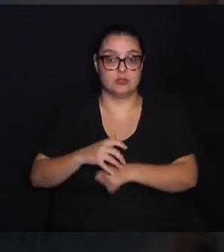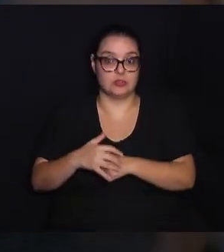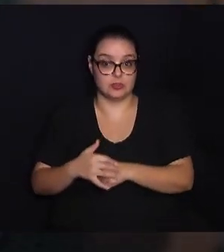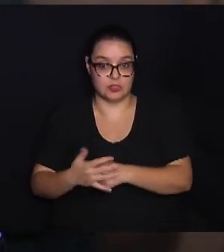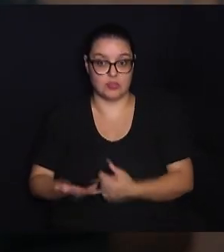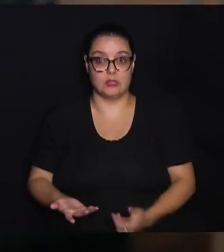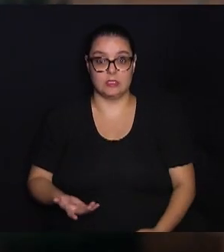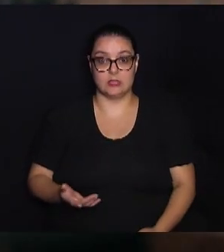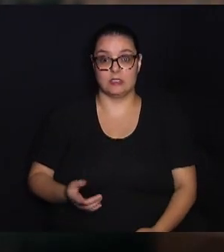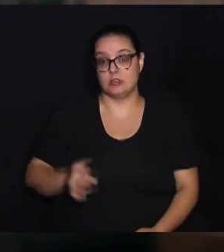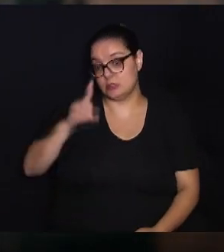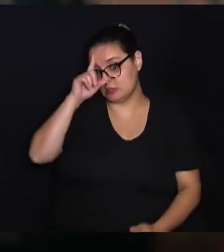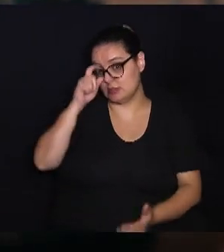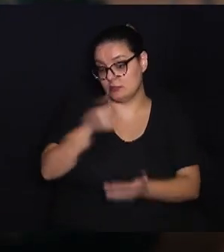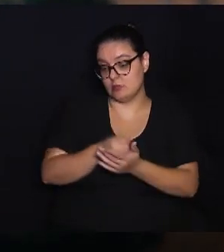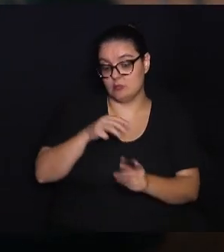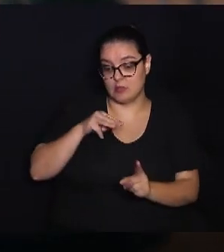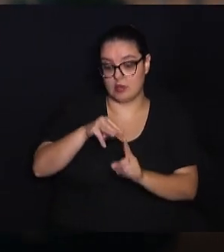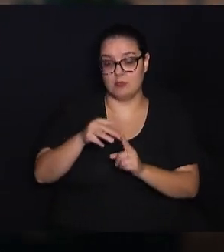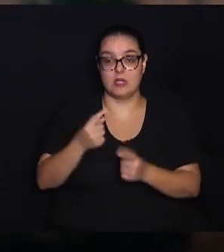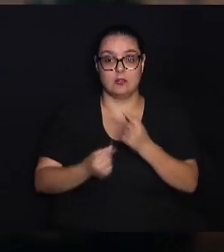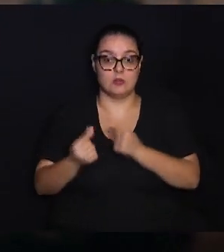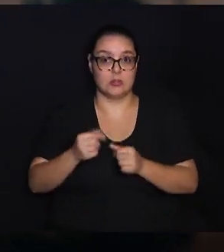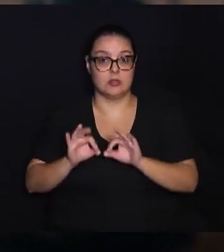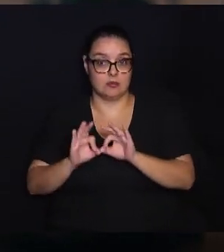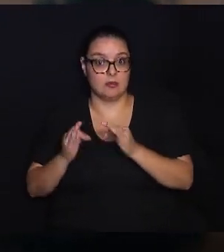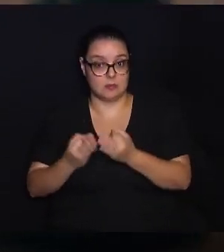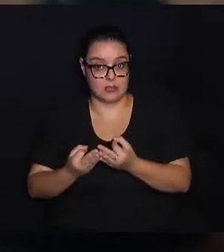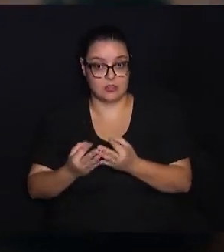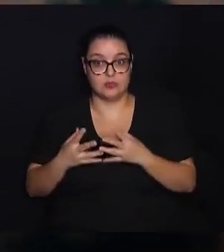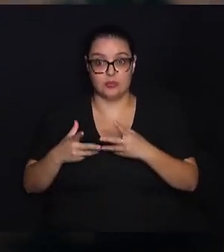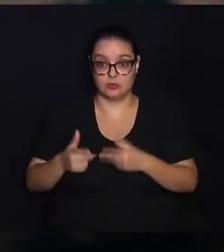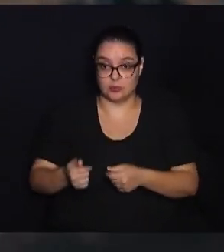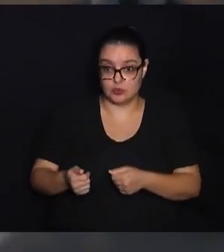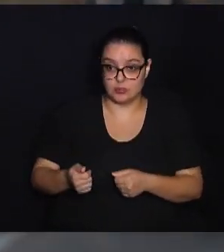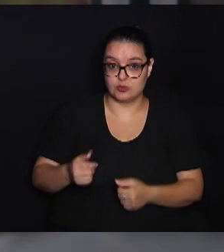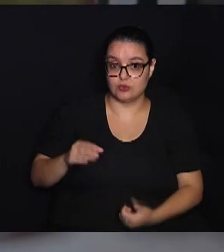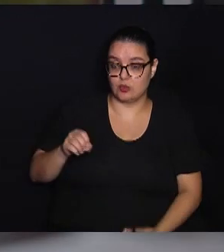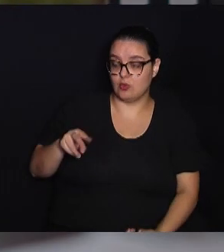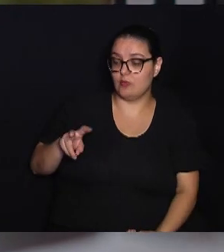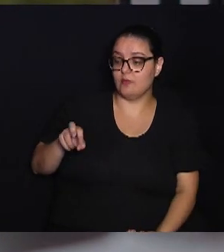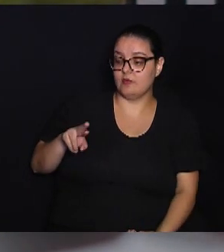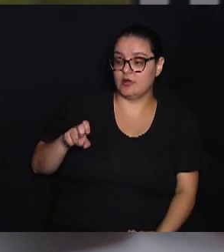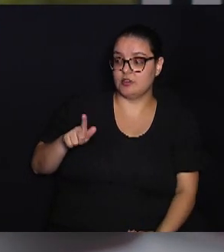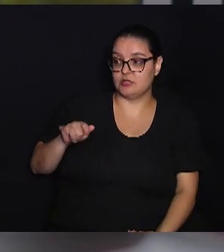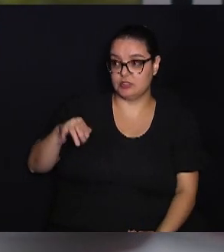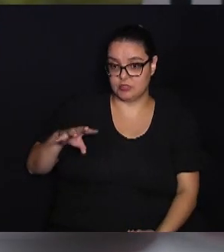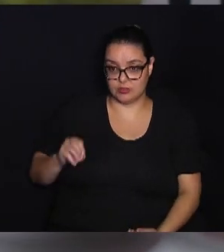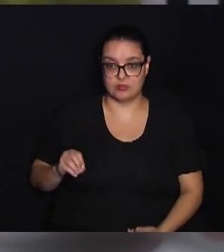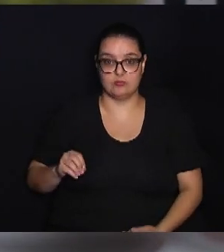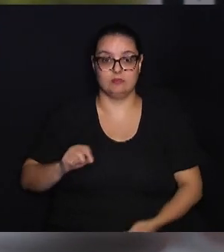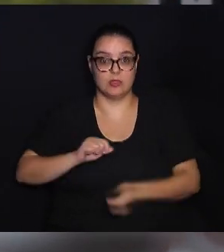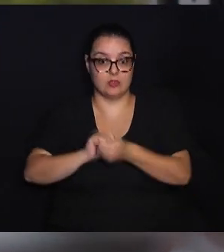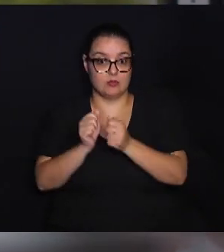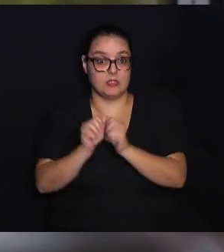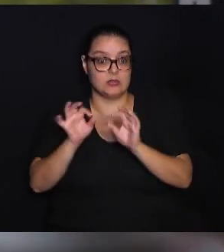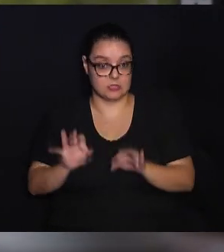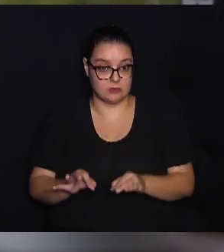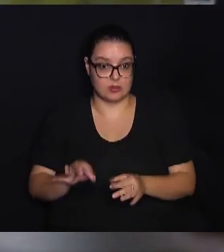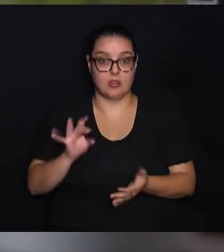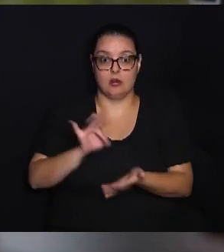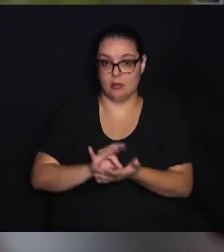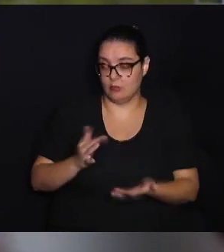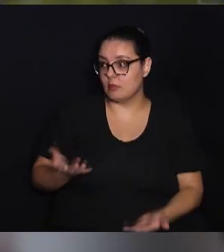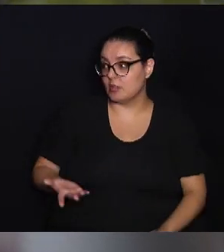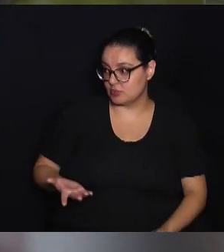por exemplo, se você estabelece uma meta financeira na família, está todo mundo ali convergindo para poder fazer esse equilíbrio adequado.